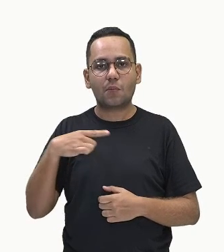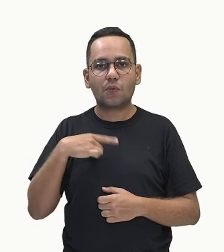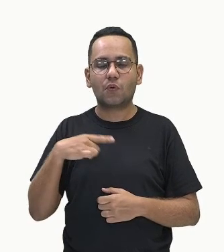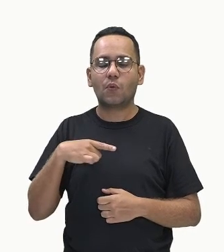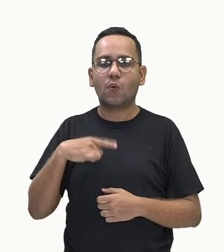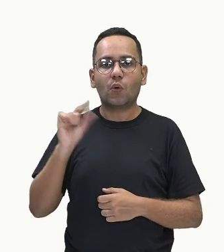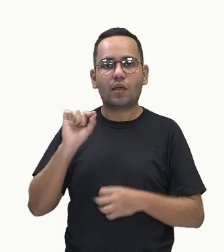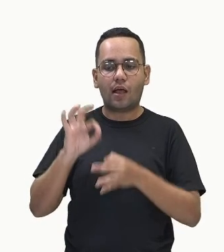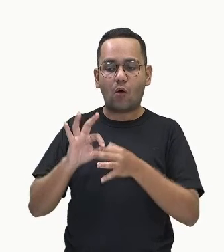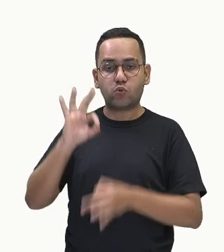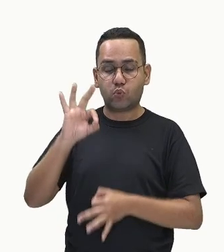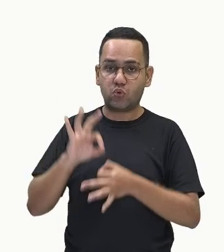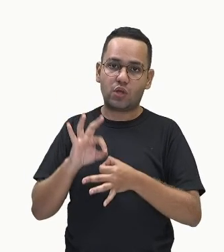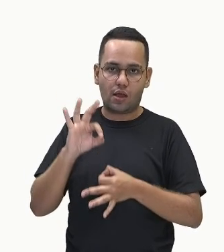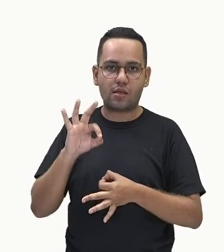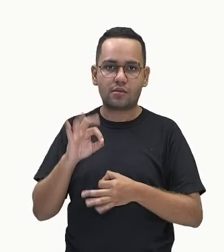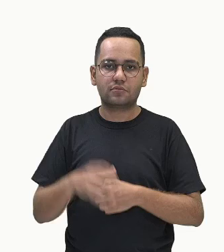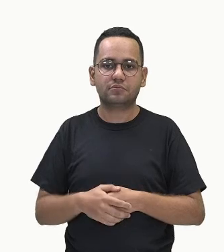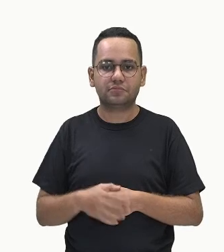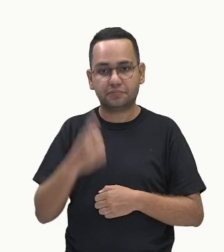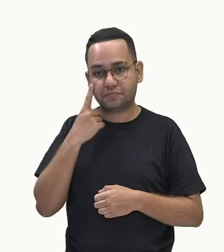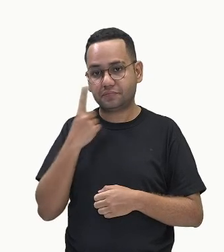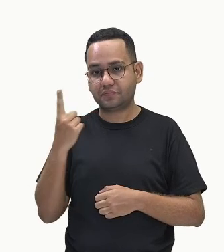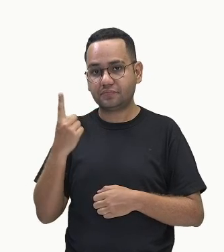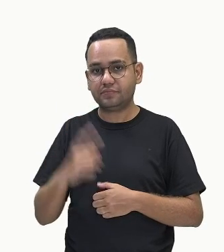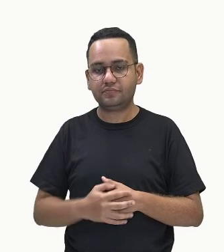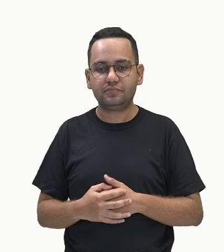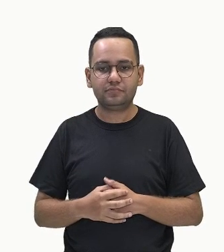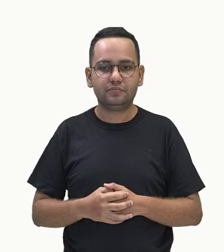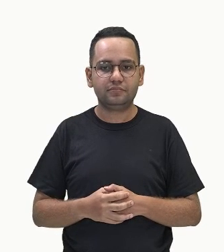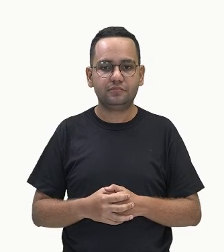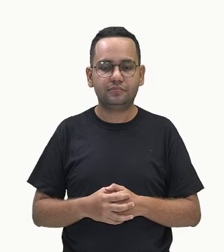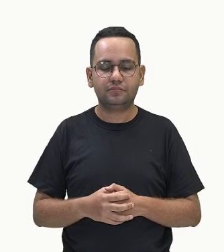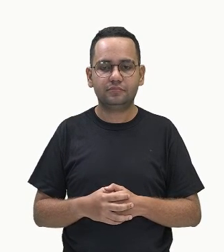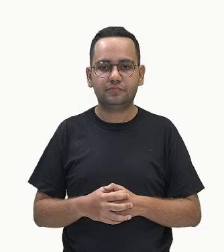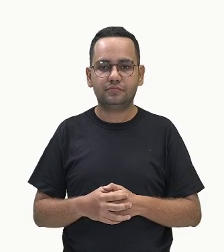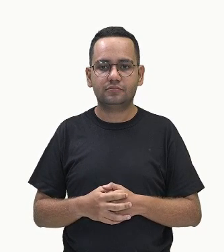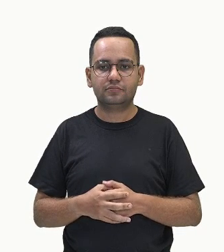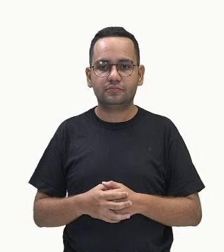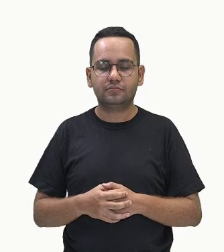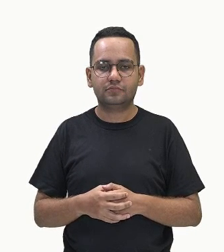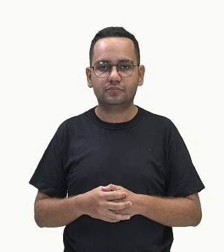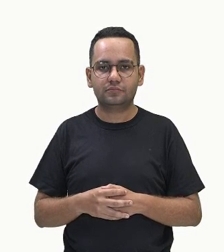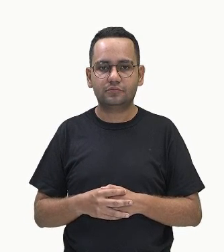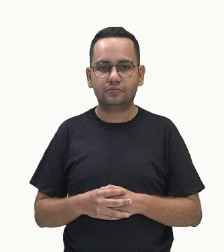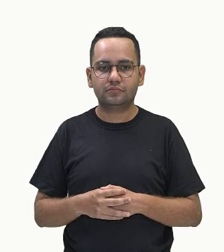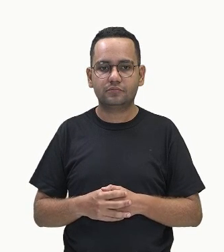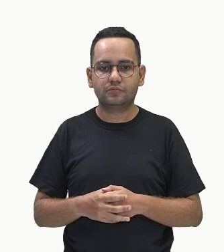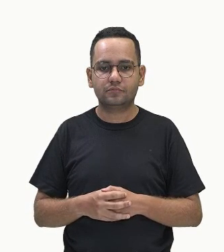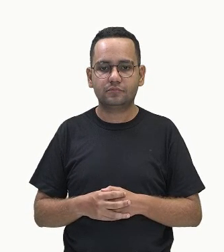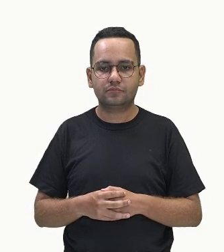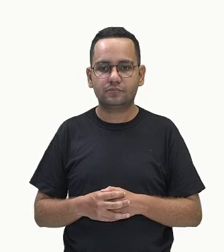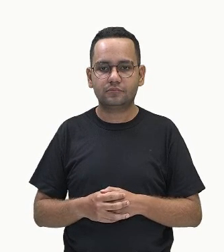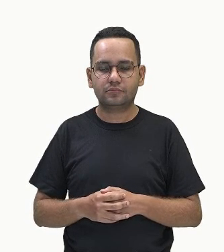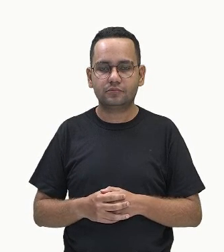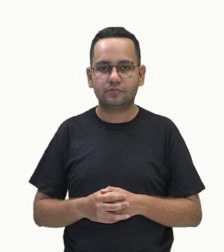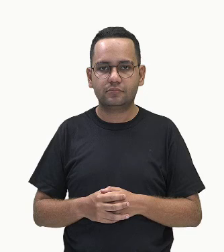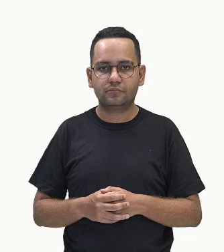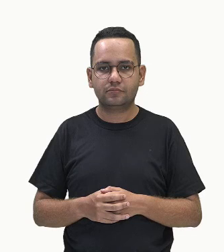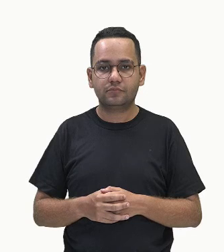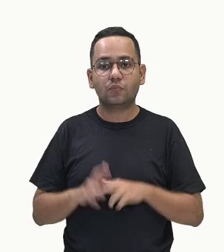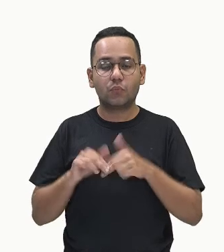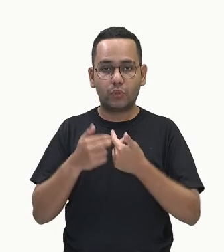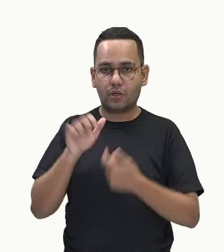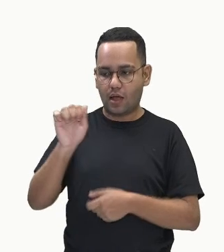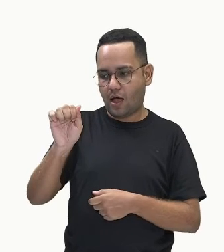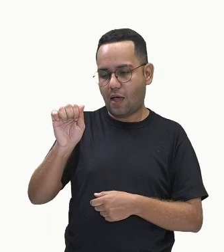triângulo equilátero. E eu vou desenhar aqui esse triângulo. Significa, então, que esse apótema, ele é